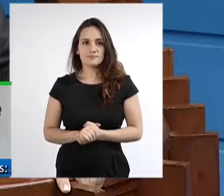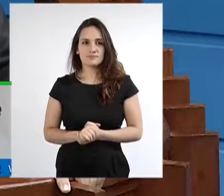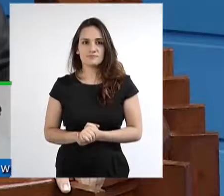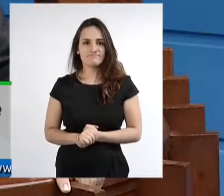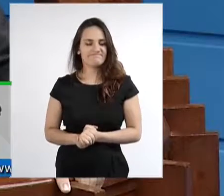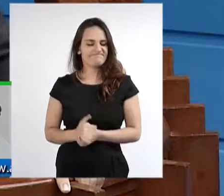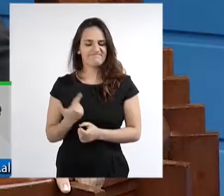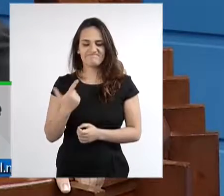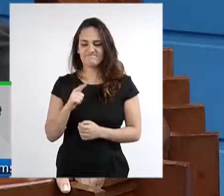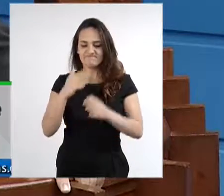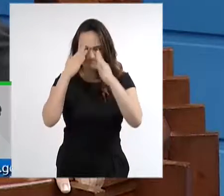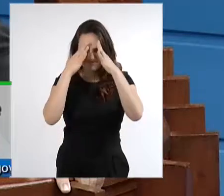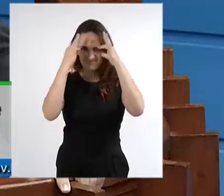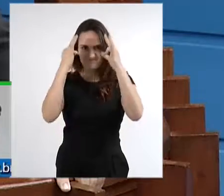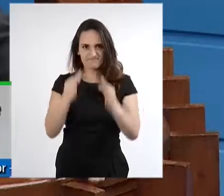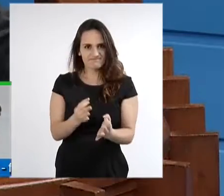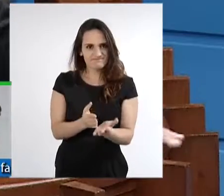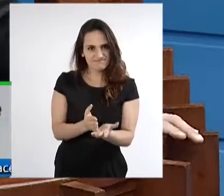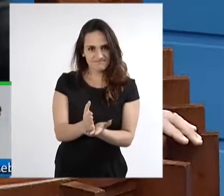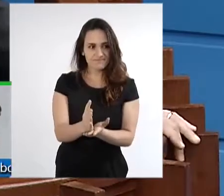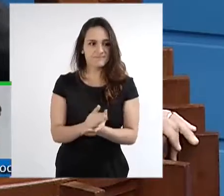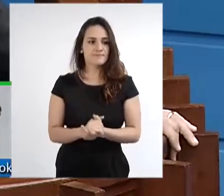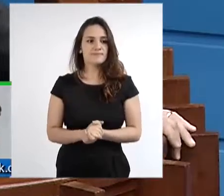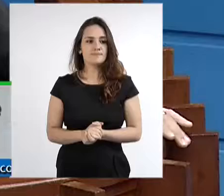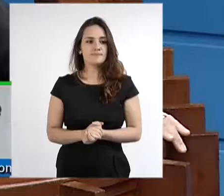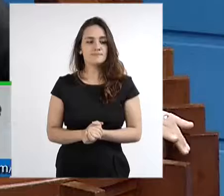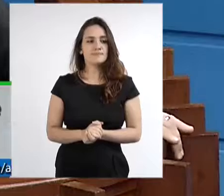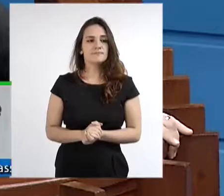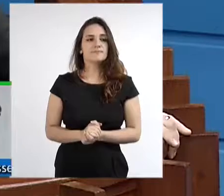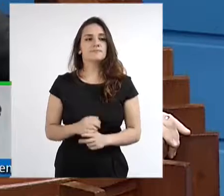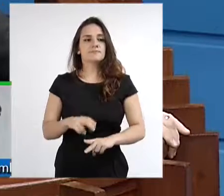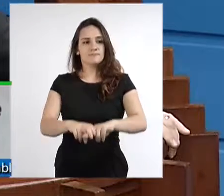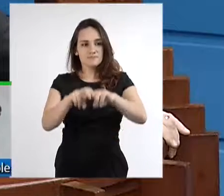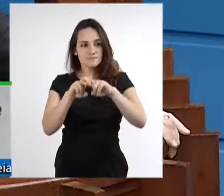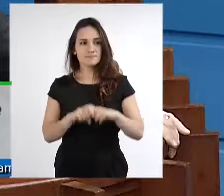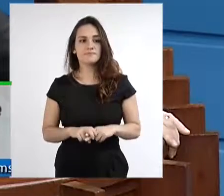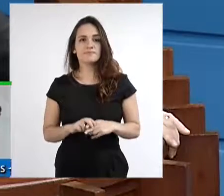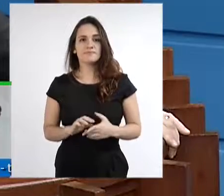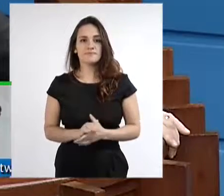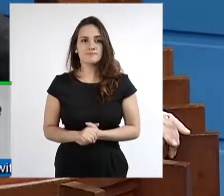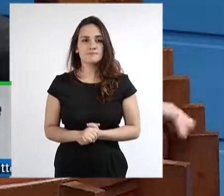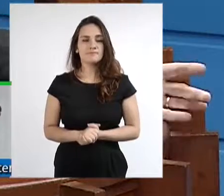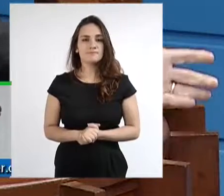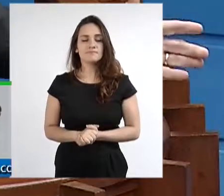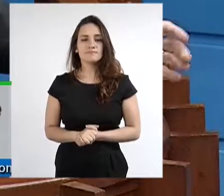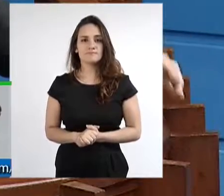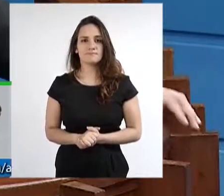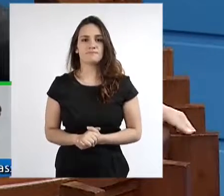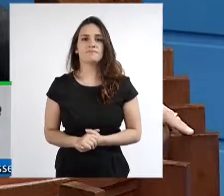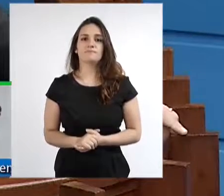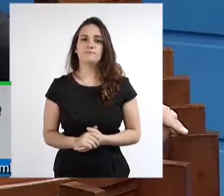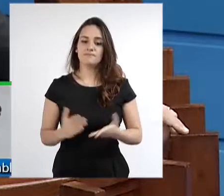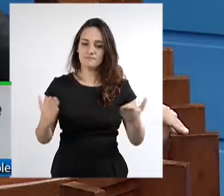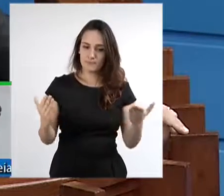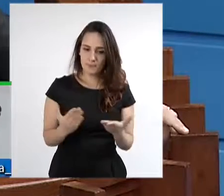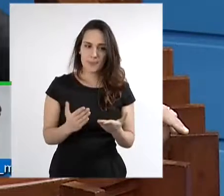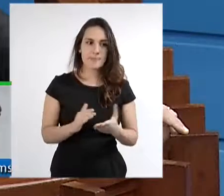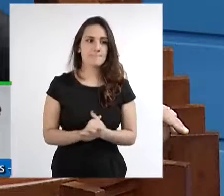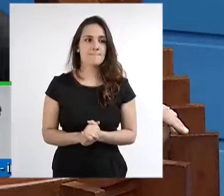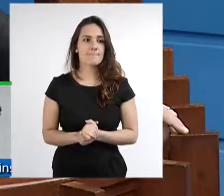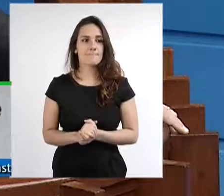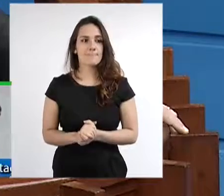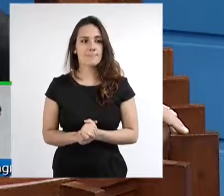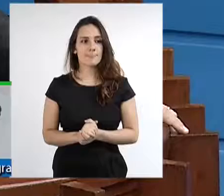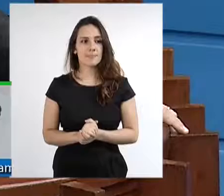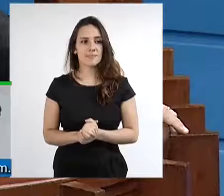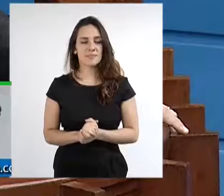sem dignidade. E é por essa dignidade que nós criamos,